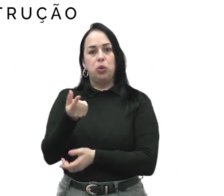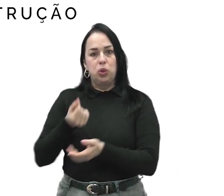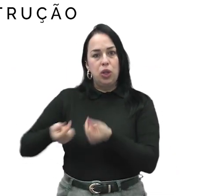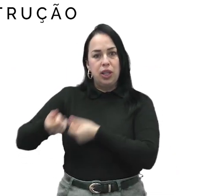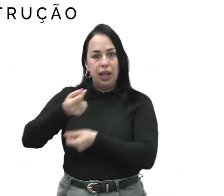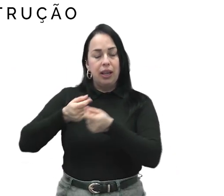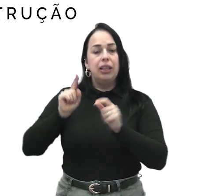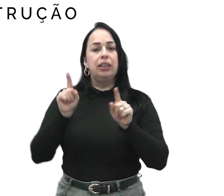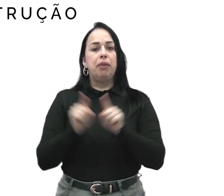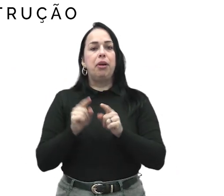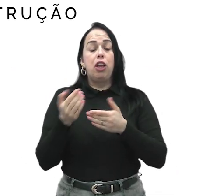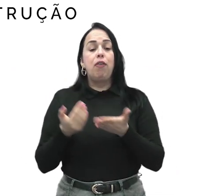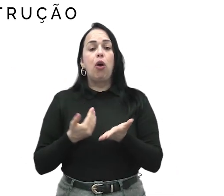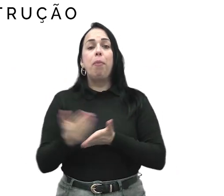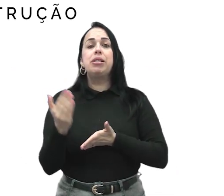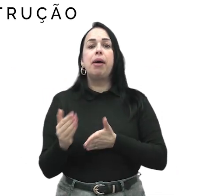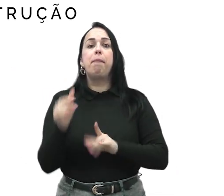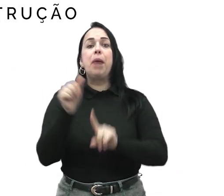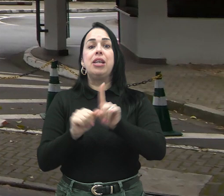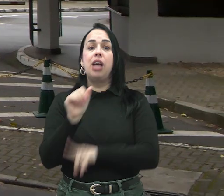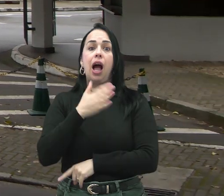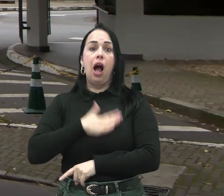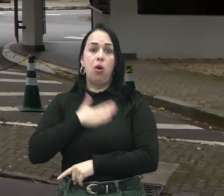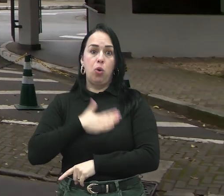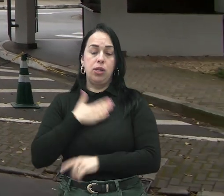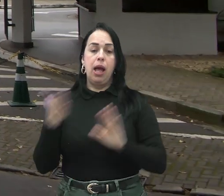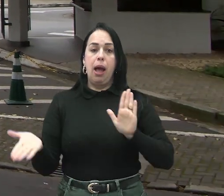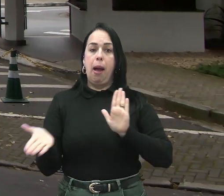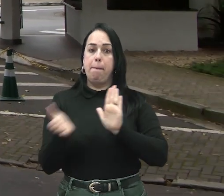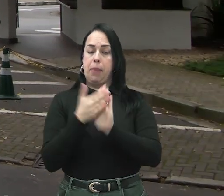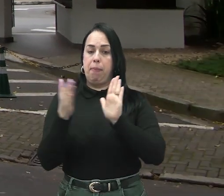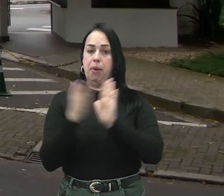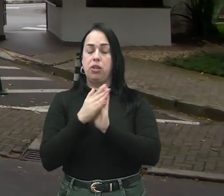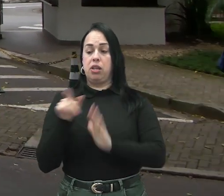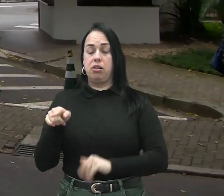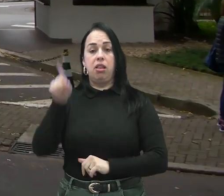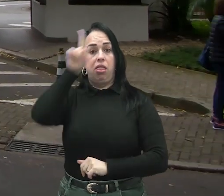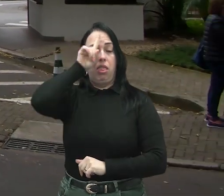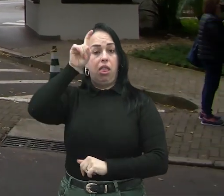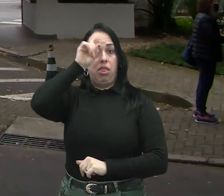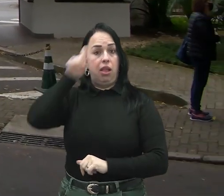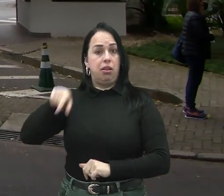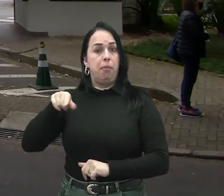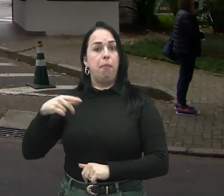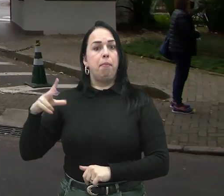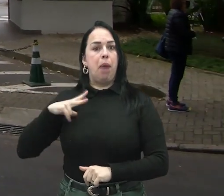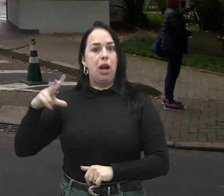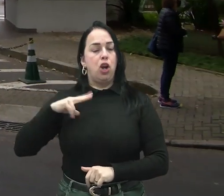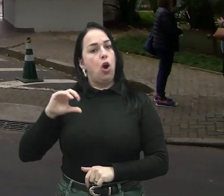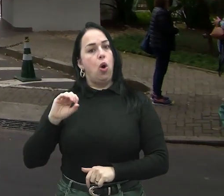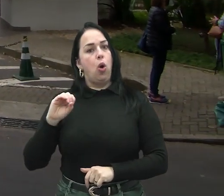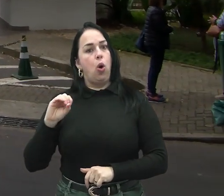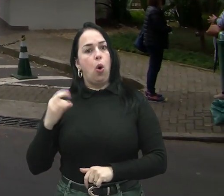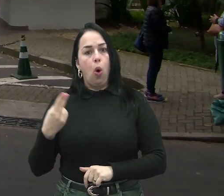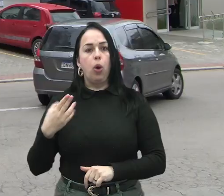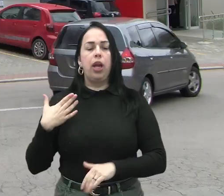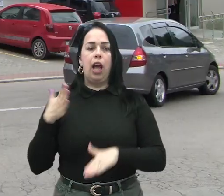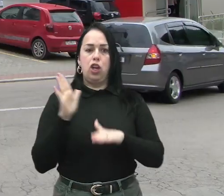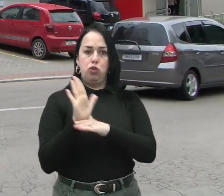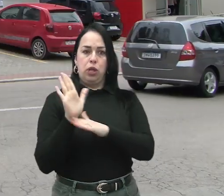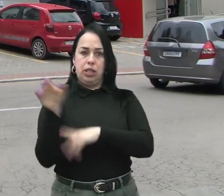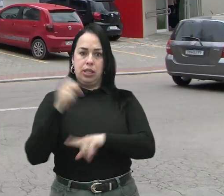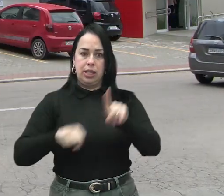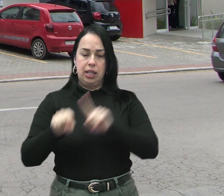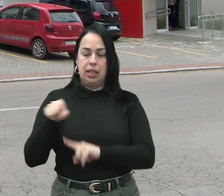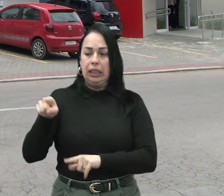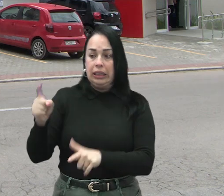e deve começar a funcionar em agosto. A proposta permite que hospitais privados ou filantrópicos